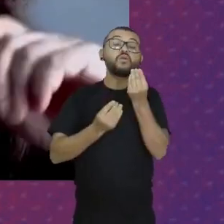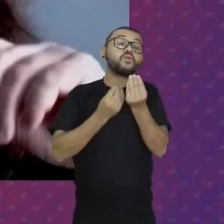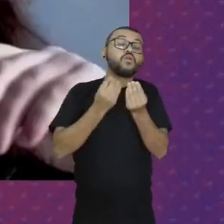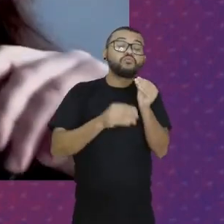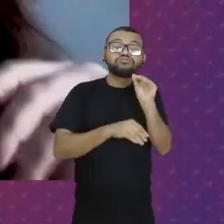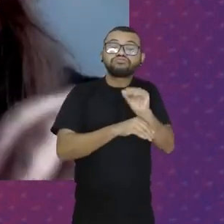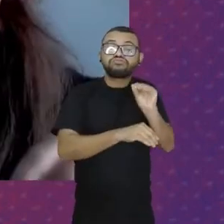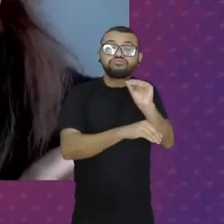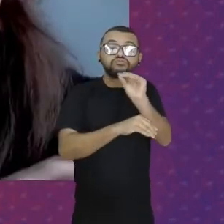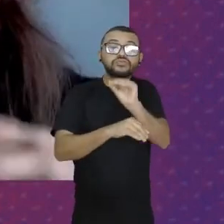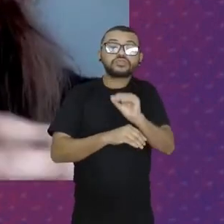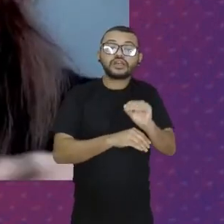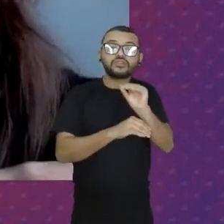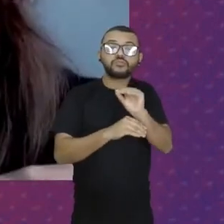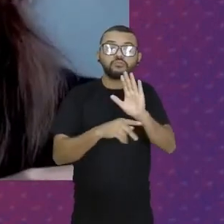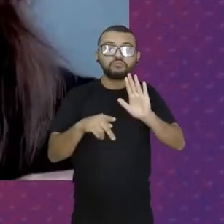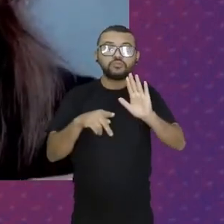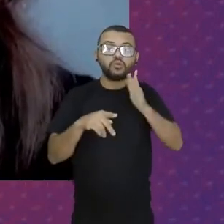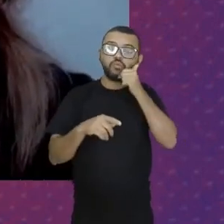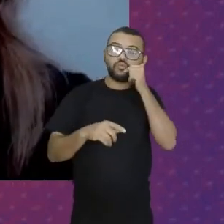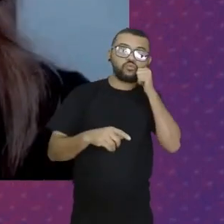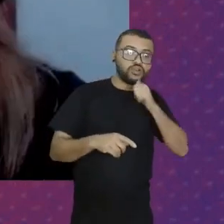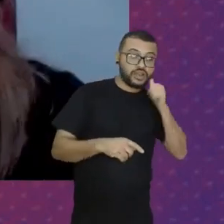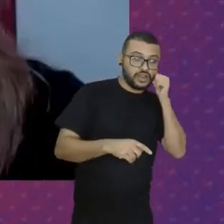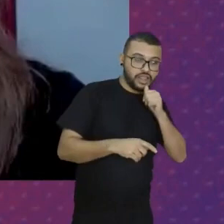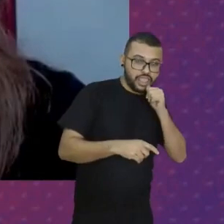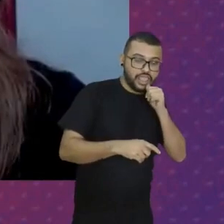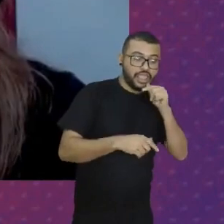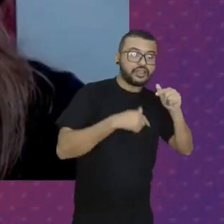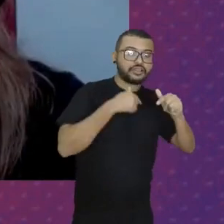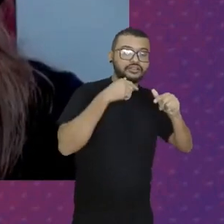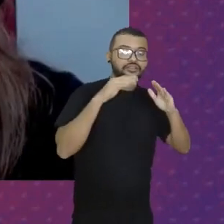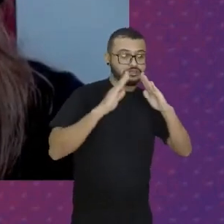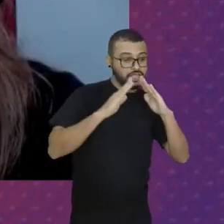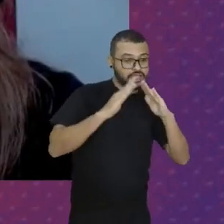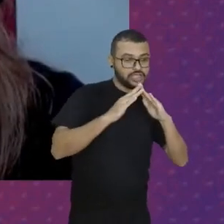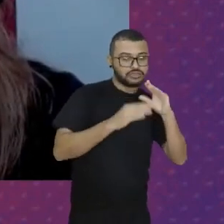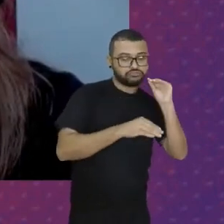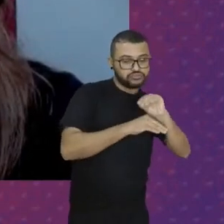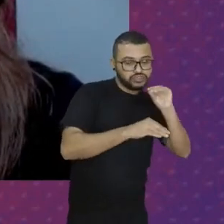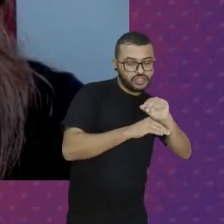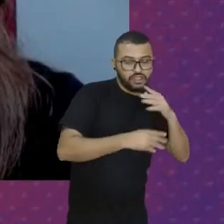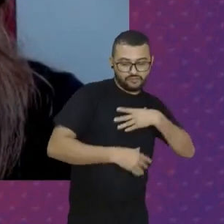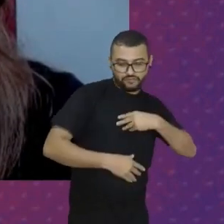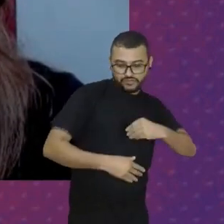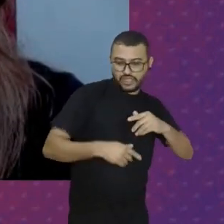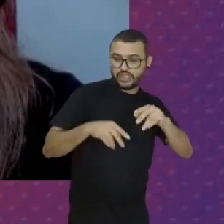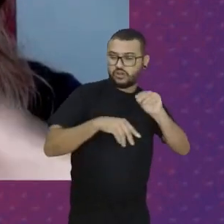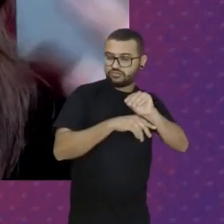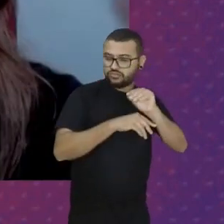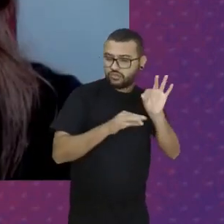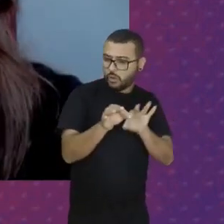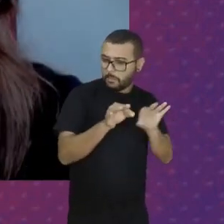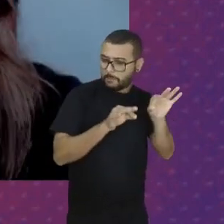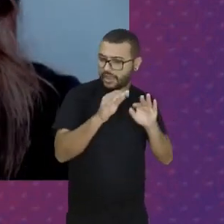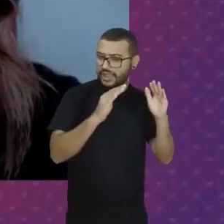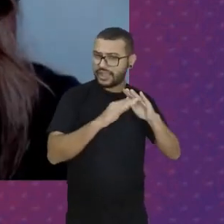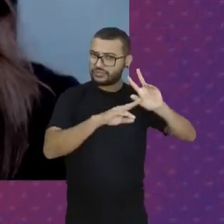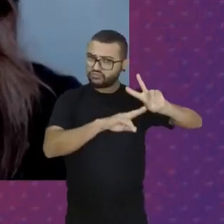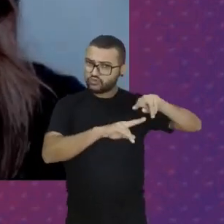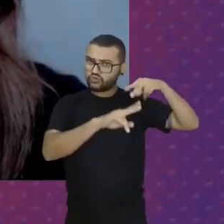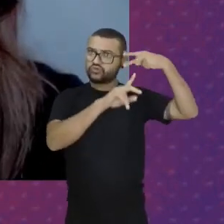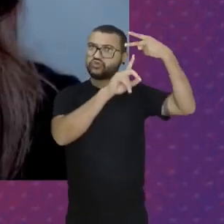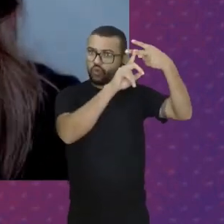cuidados entre homens e mulheres, o tempo de dedicação das mulheres para o trabalho doméstico de cuidados vai ser o dobro,